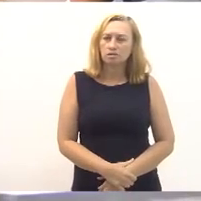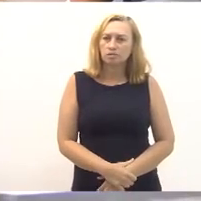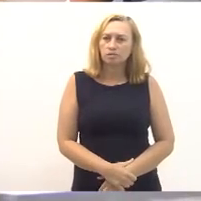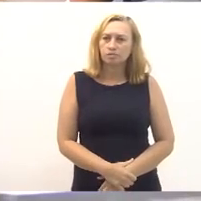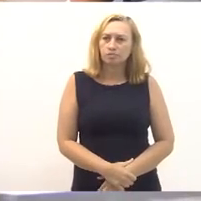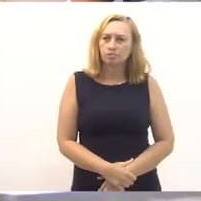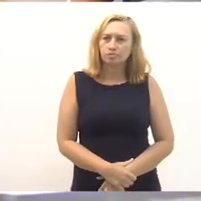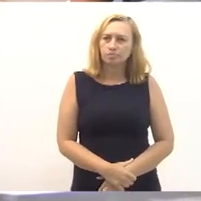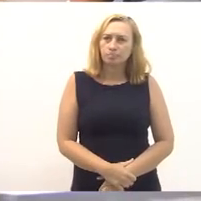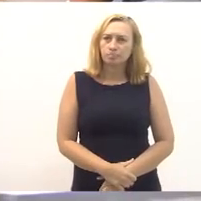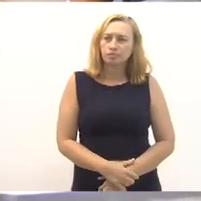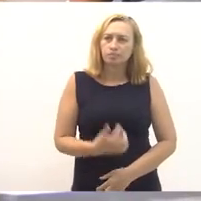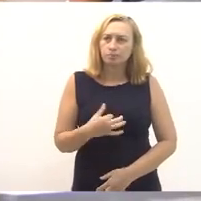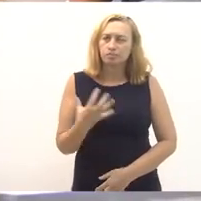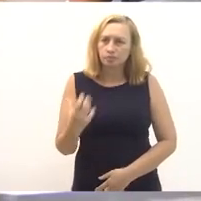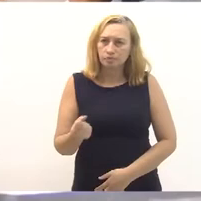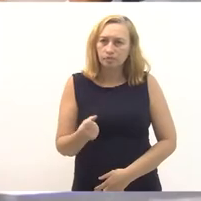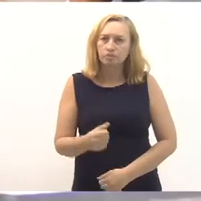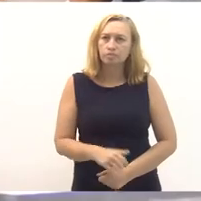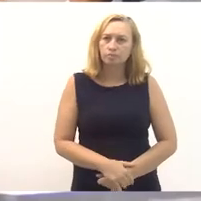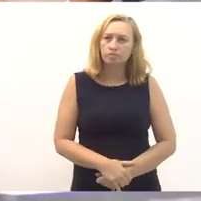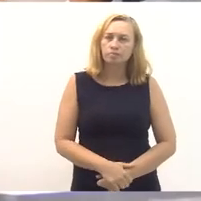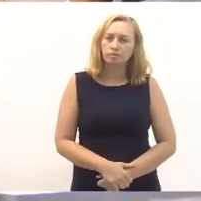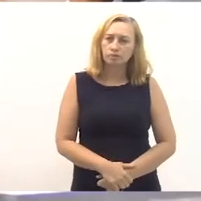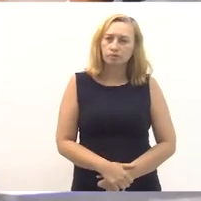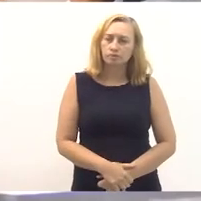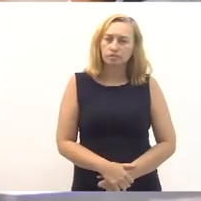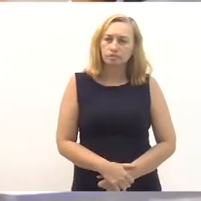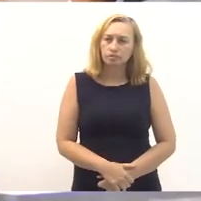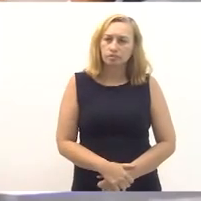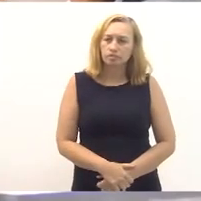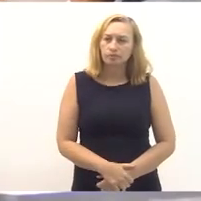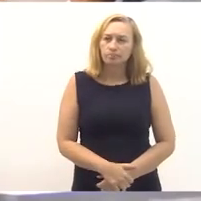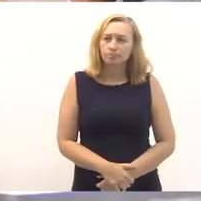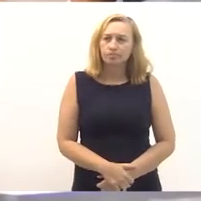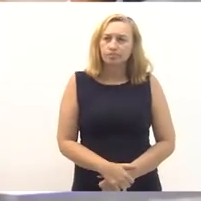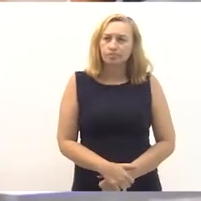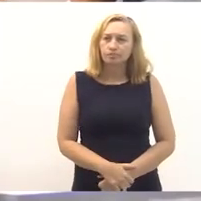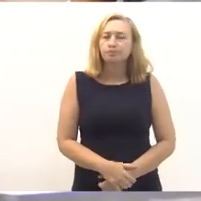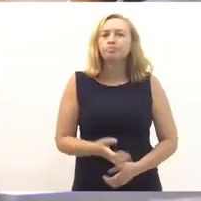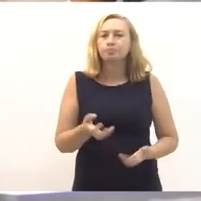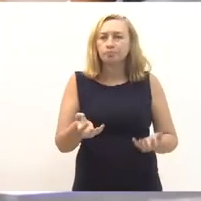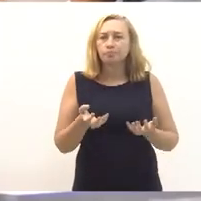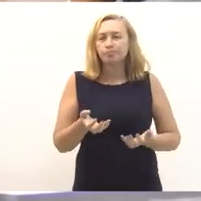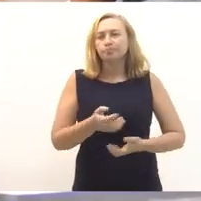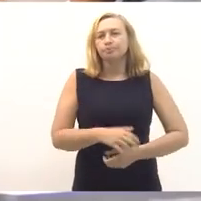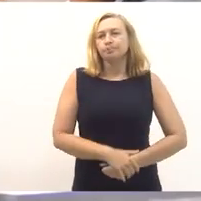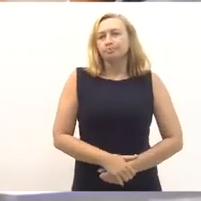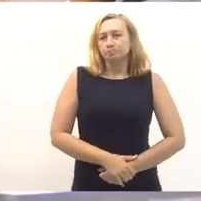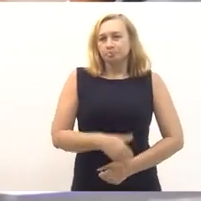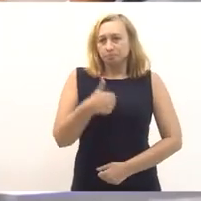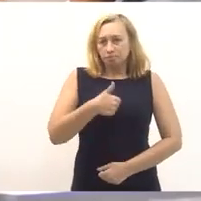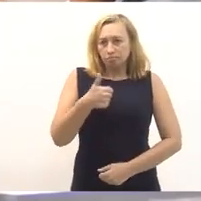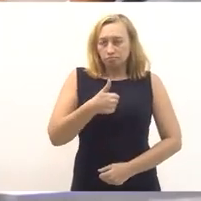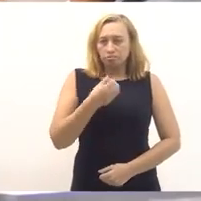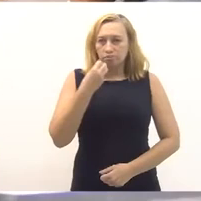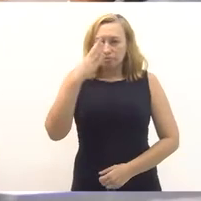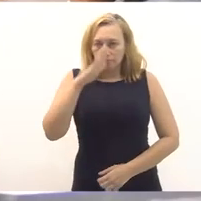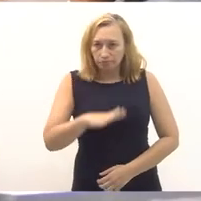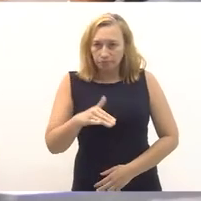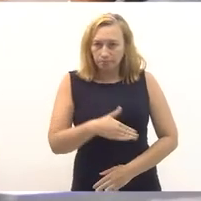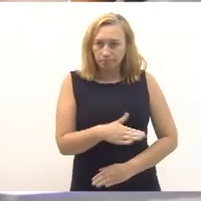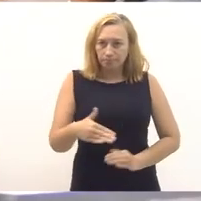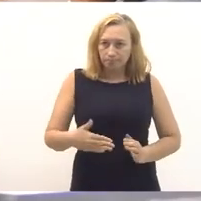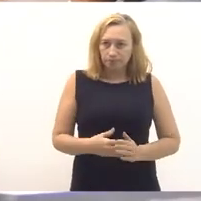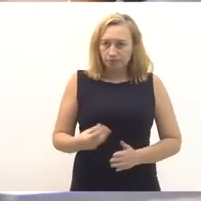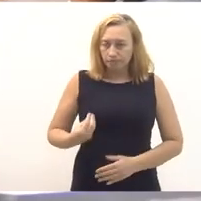e eu aceito o Gabriel da Mata eu achei muito morta bom eu quero primeiramente da Boa tarde a todos os